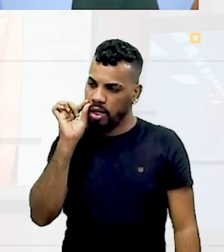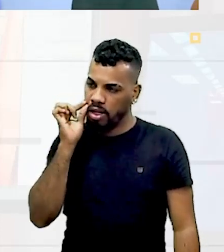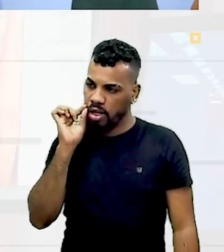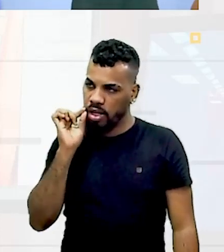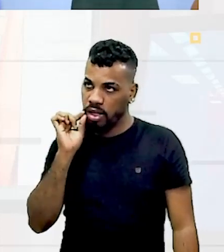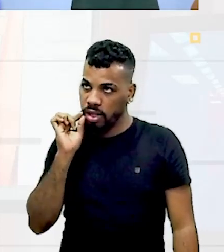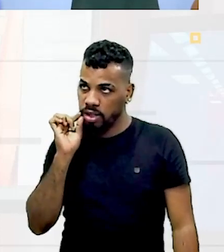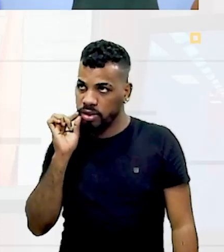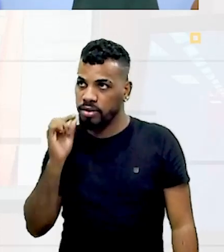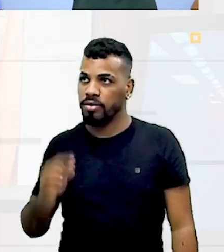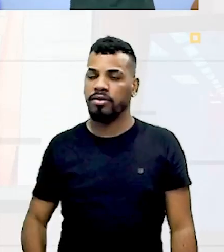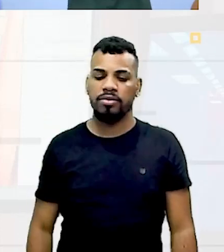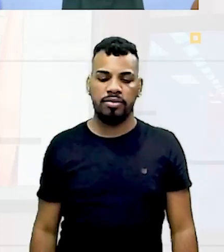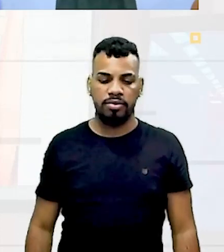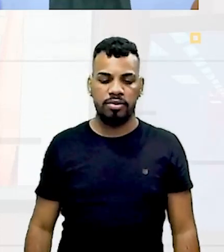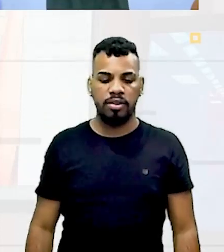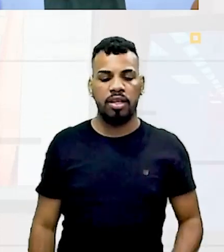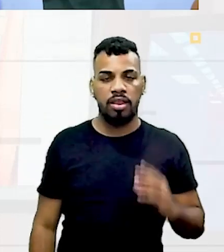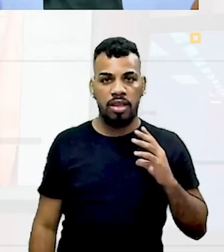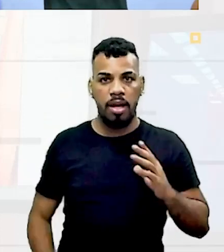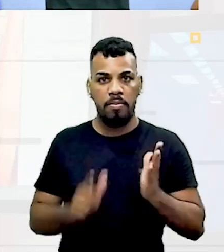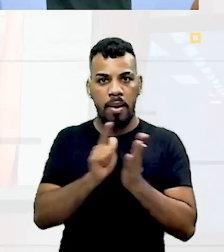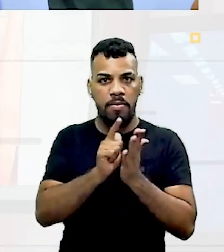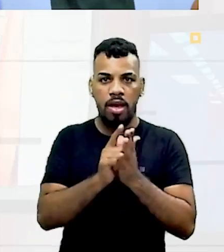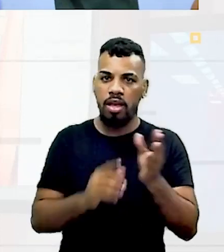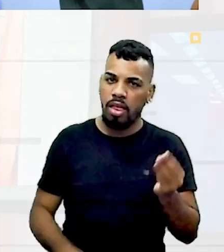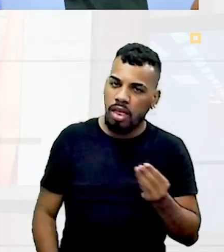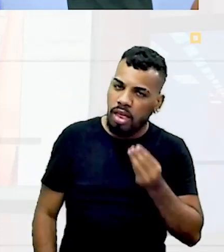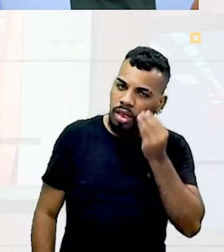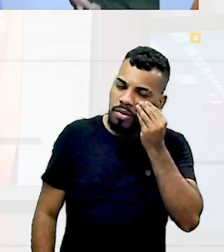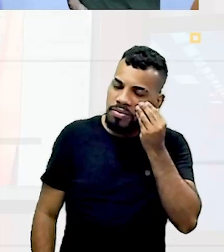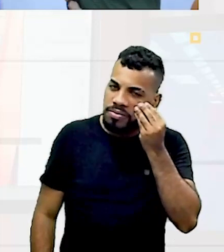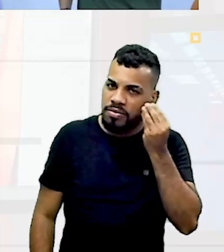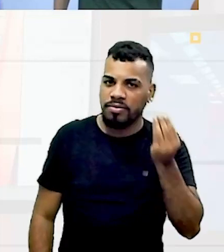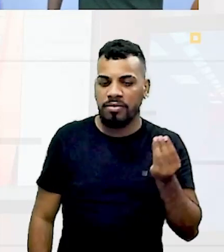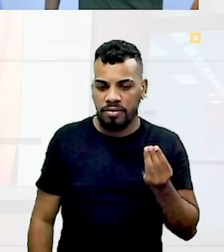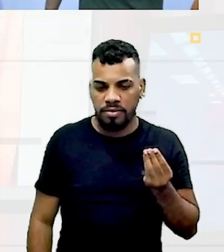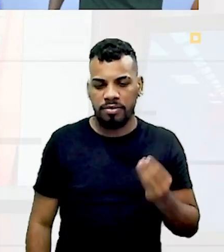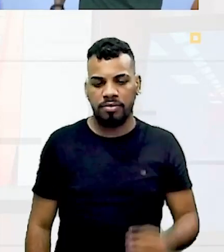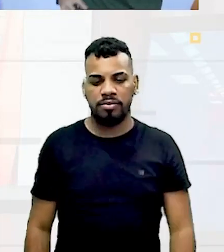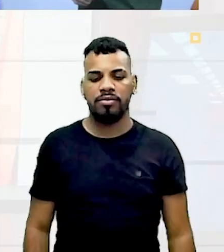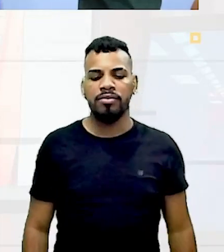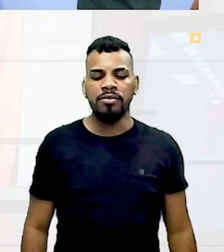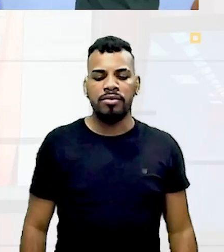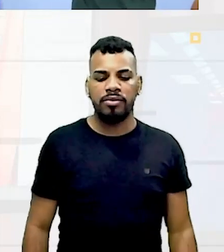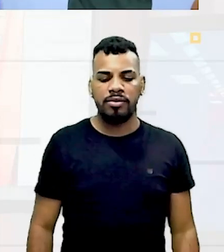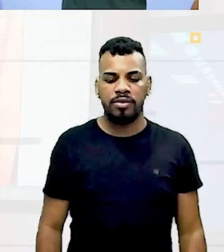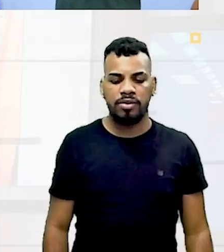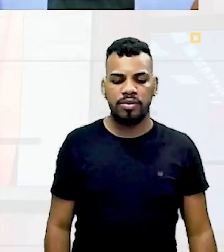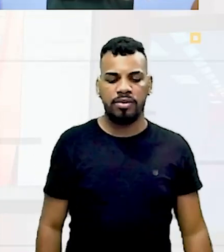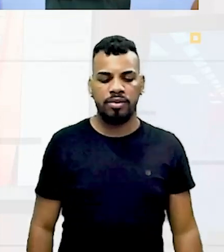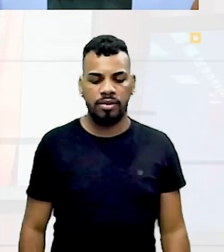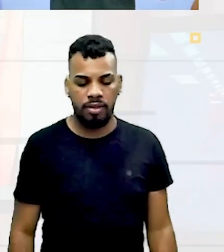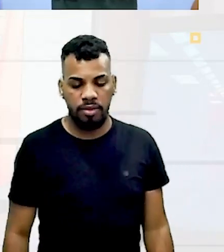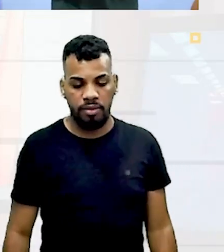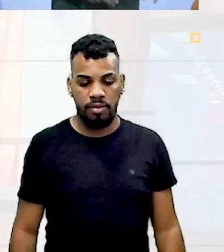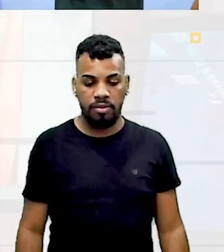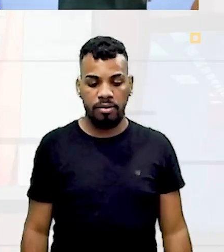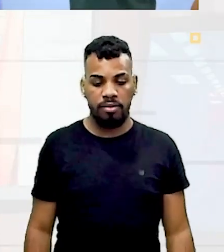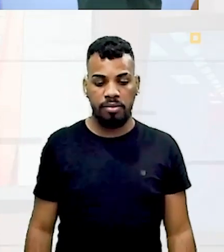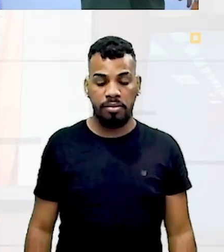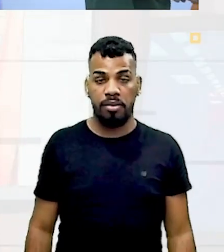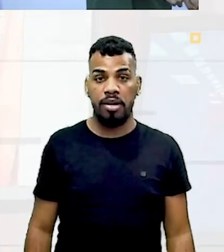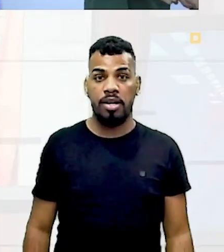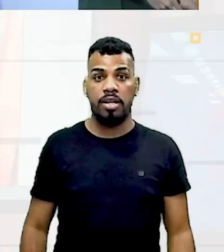levando a mão até os olhos, enxugando as lágrimas, ele ter esse pano. Ou seja, as ações secundárias, elas não